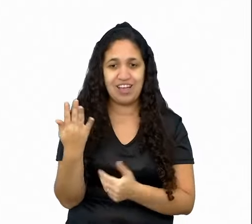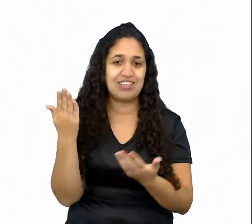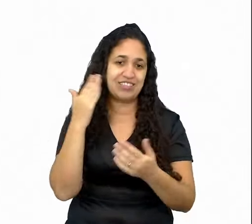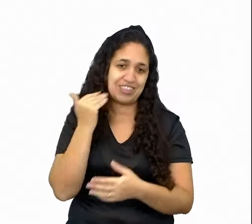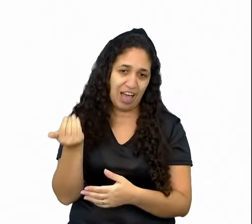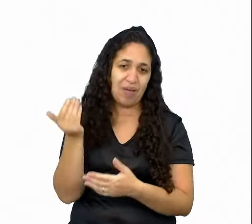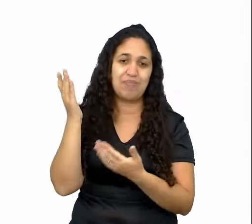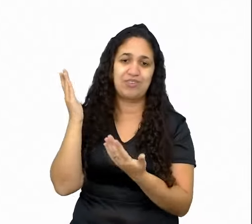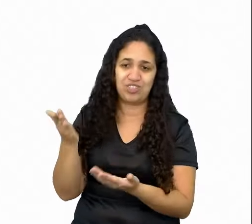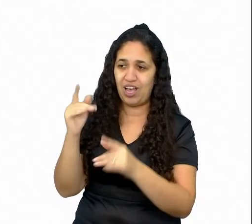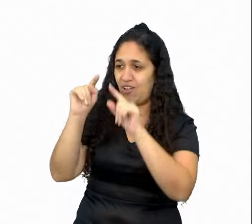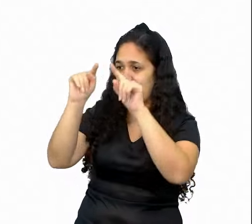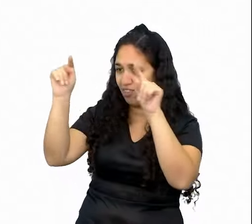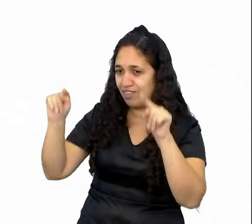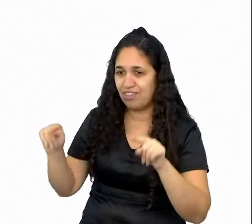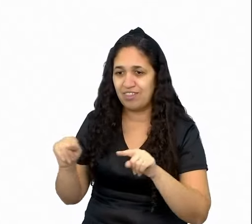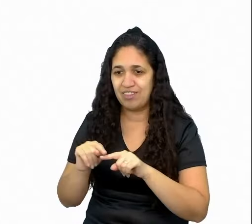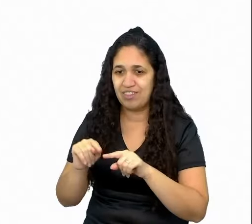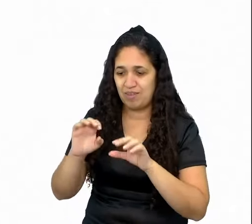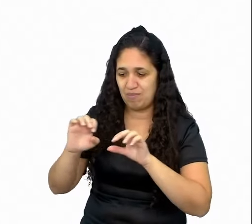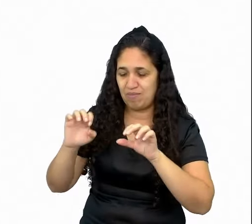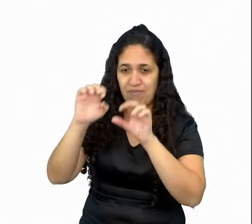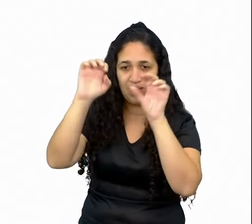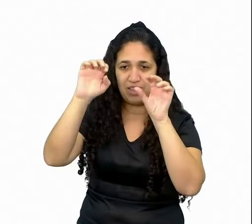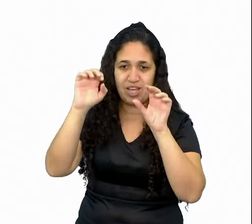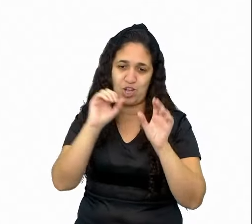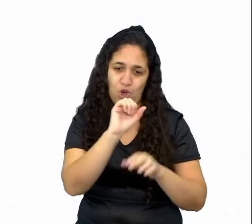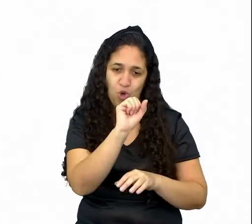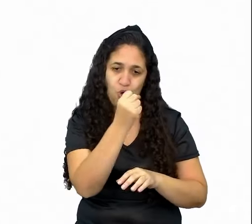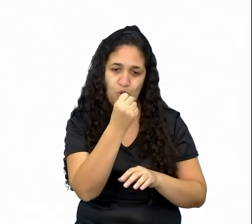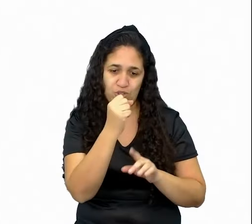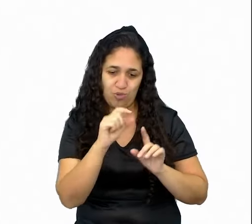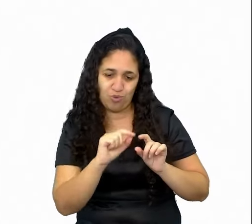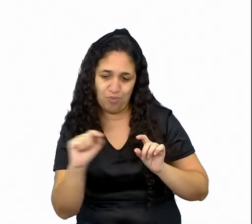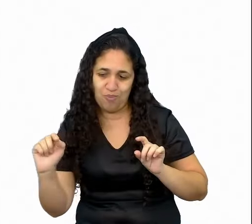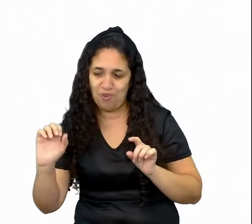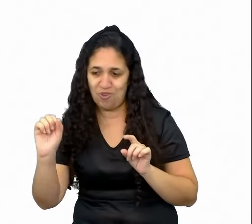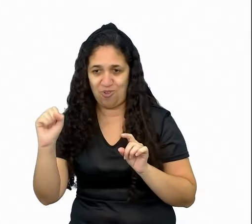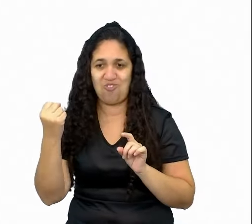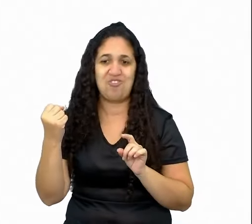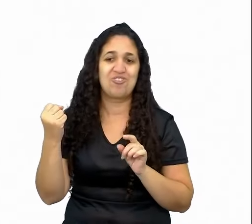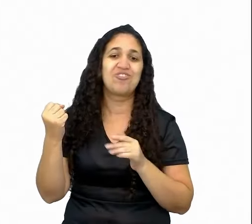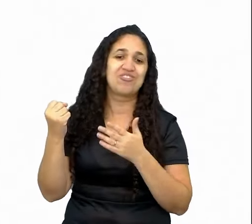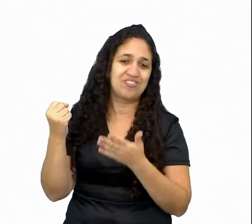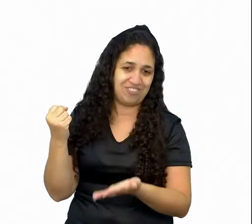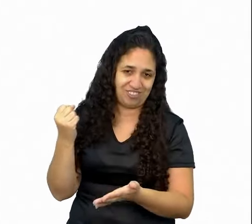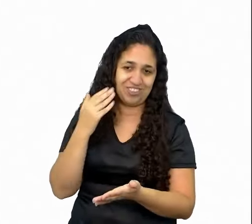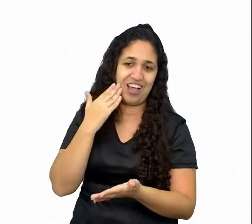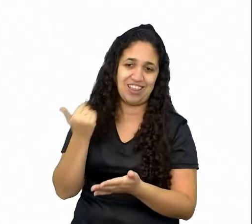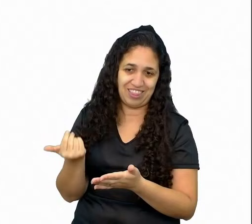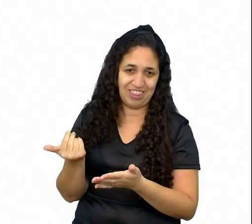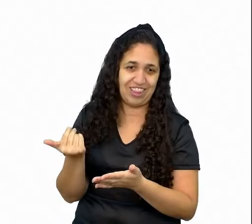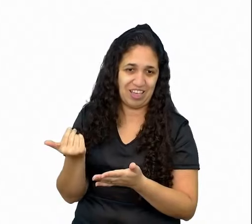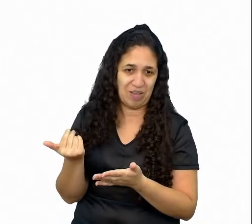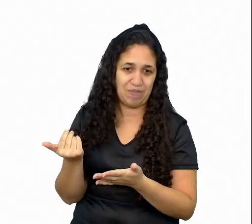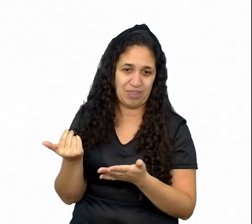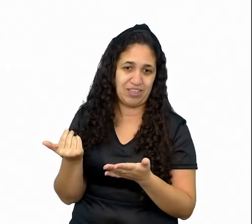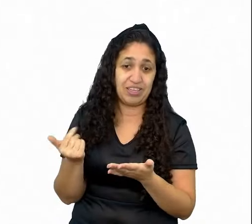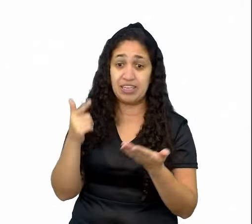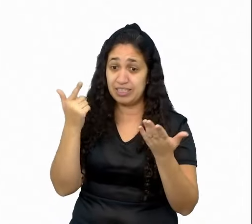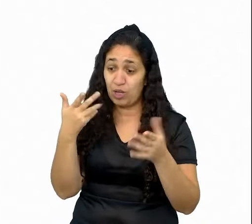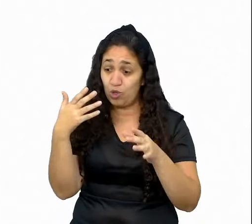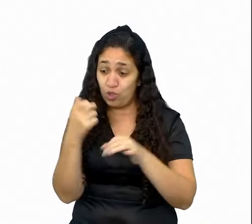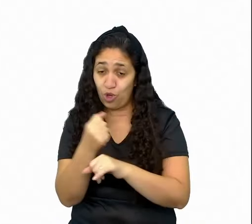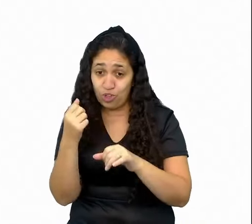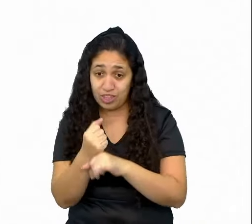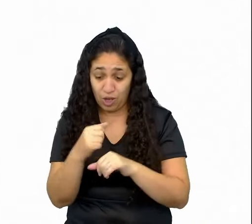tabuleiro é um tabuleiro que eu tenho 8 colunas, né? E 8 linhas e colunas, 8 por 8. Ele tem